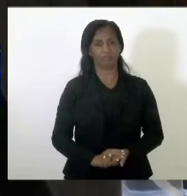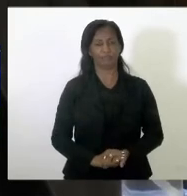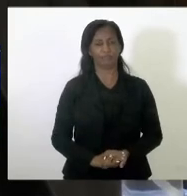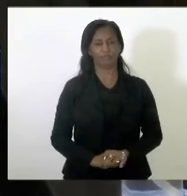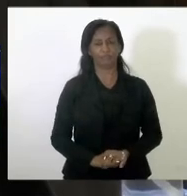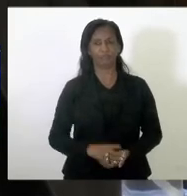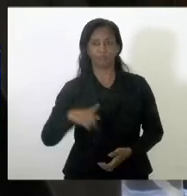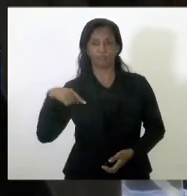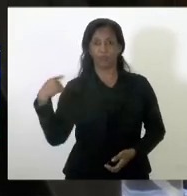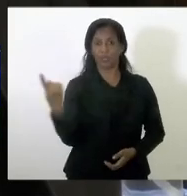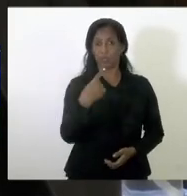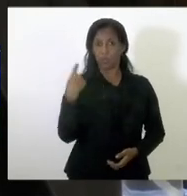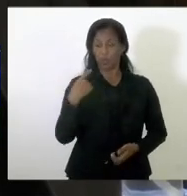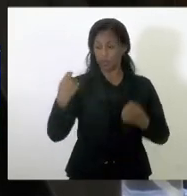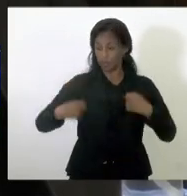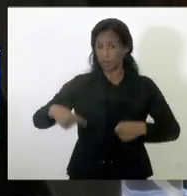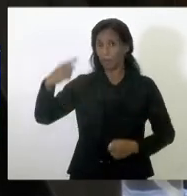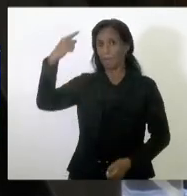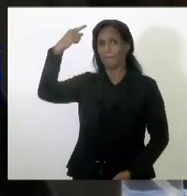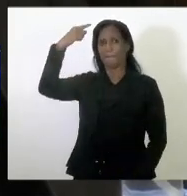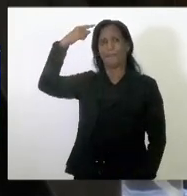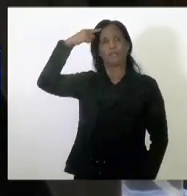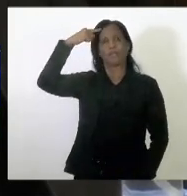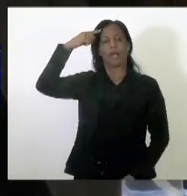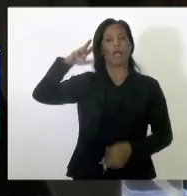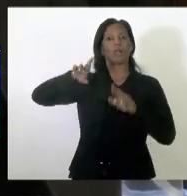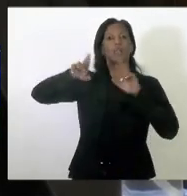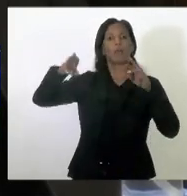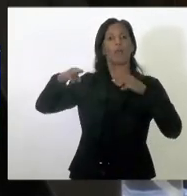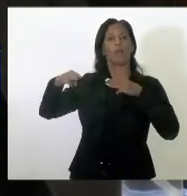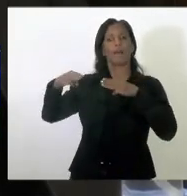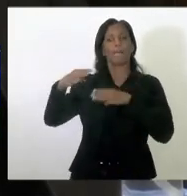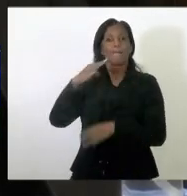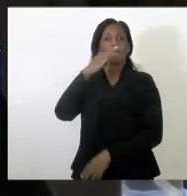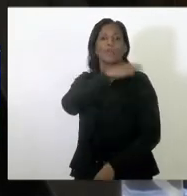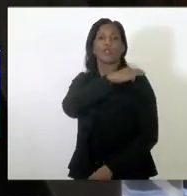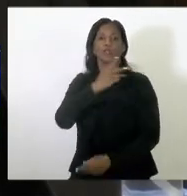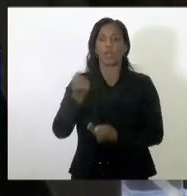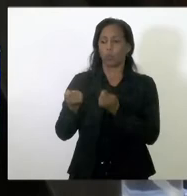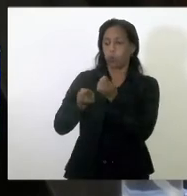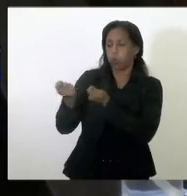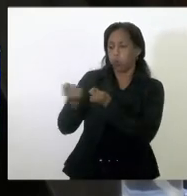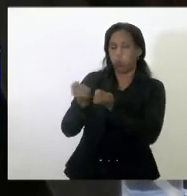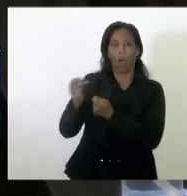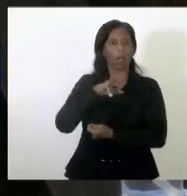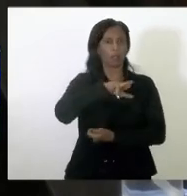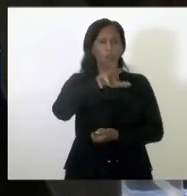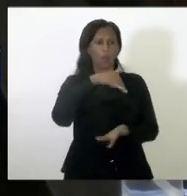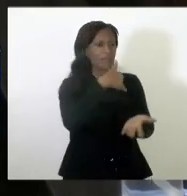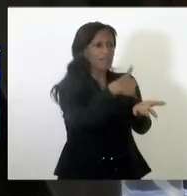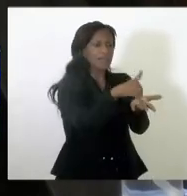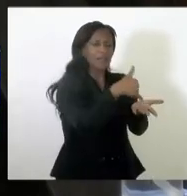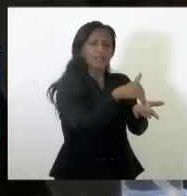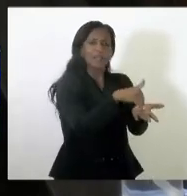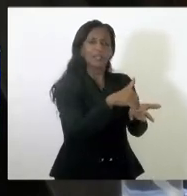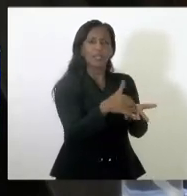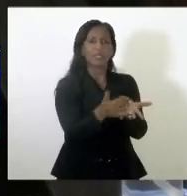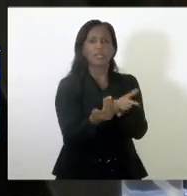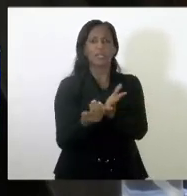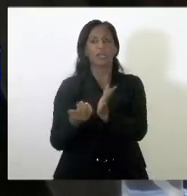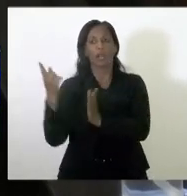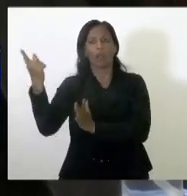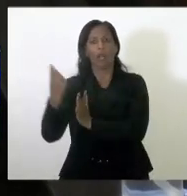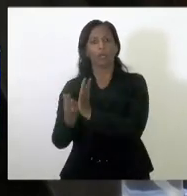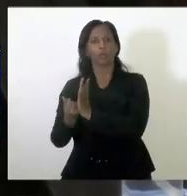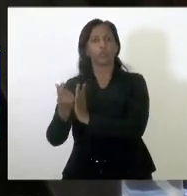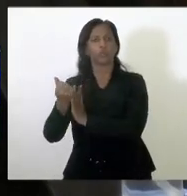E nós que temos que pensar nisso. Não é o Ministério da Economia que vai pensar nisso, não. Não é a Secretaria do Tesouro Nacional que vai